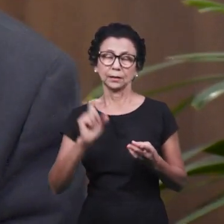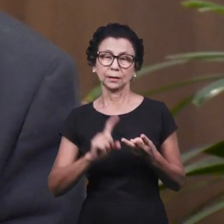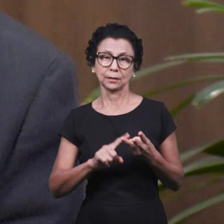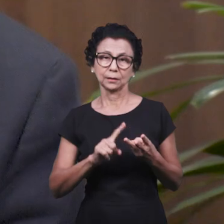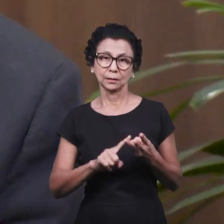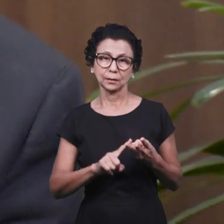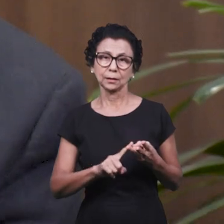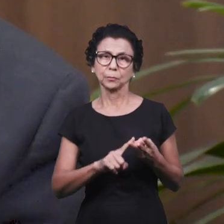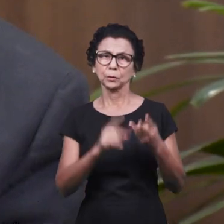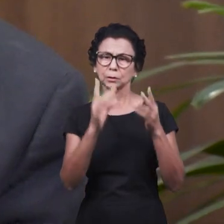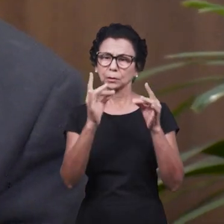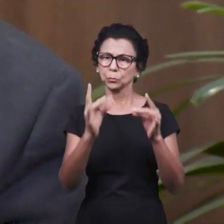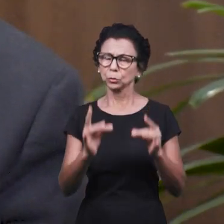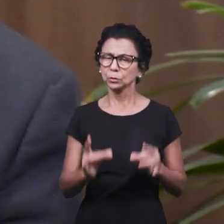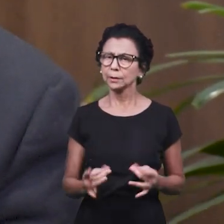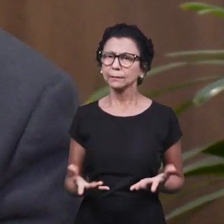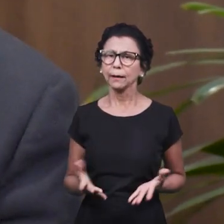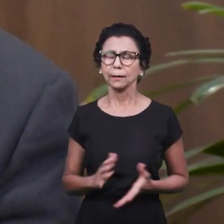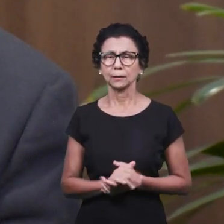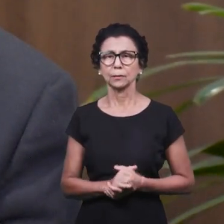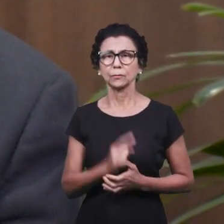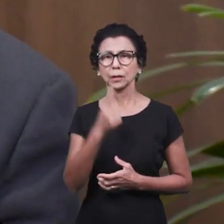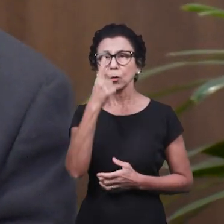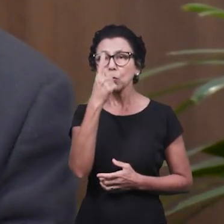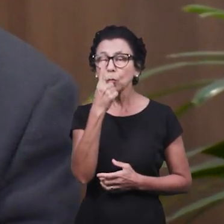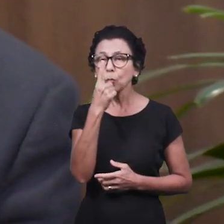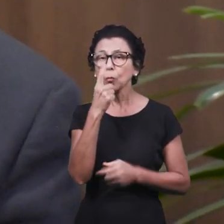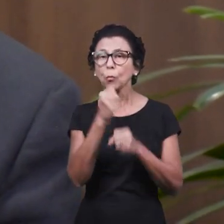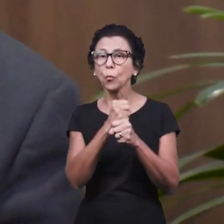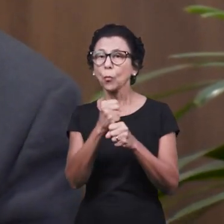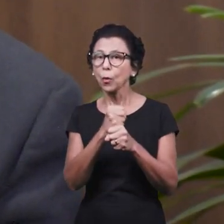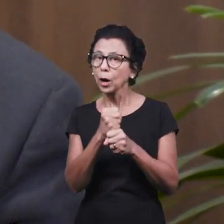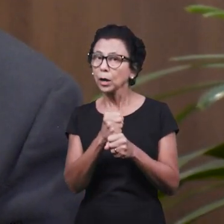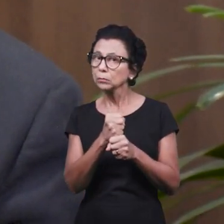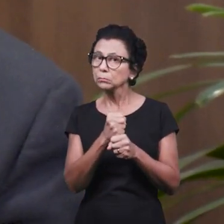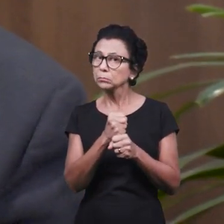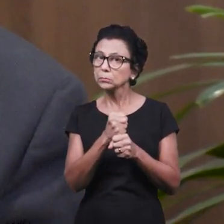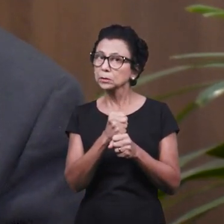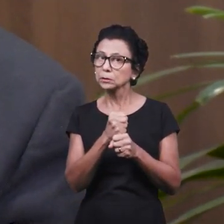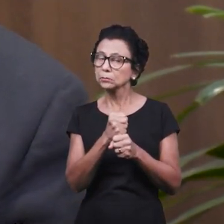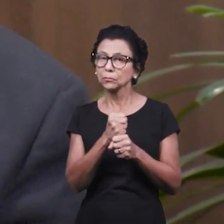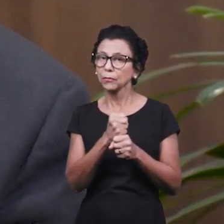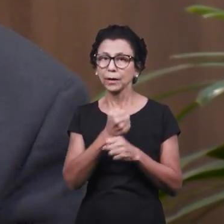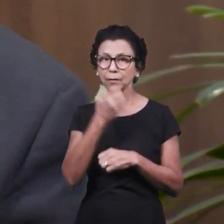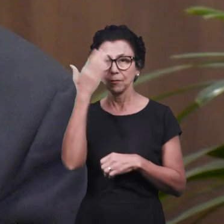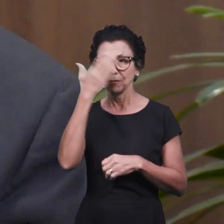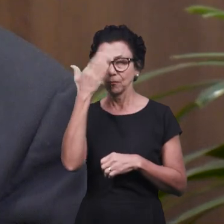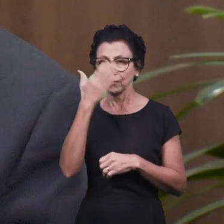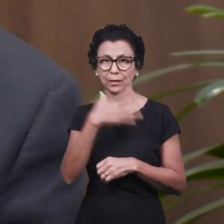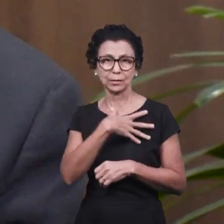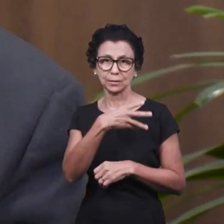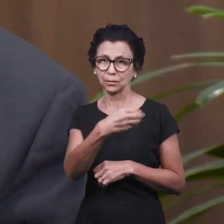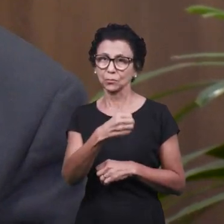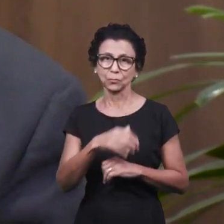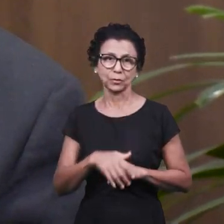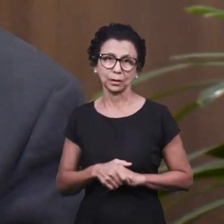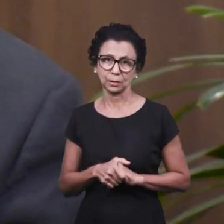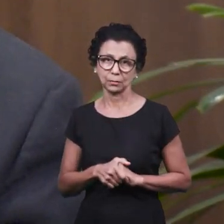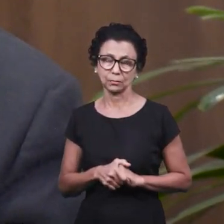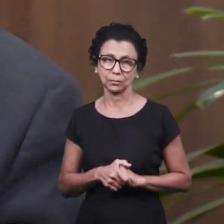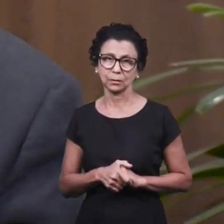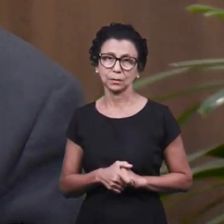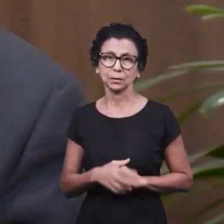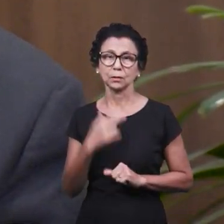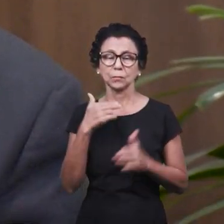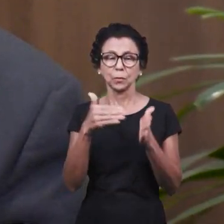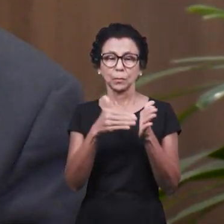um país e ficar um ano sem se ver. Não pode interromper o programa no meio. Né? E dentro desse período ele vai ter 3 oportunidades de